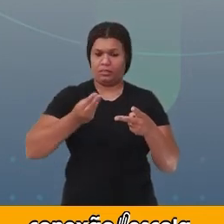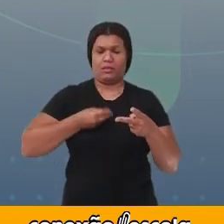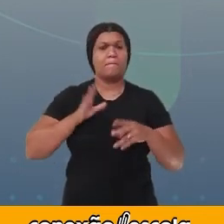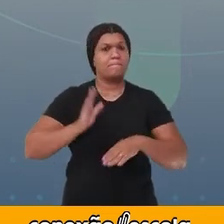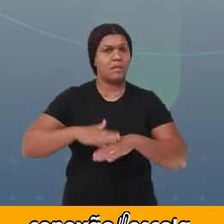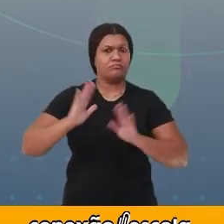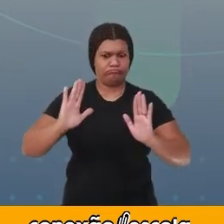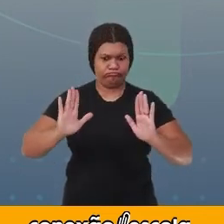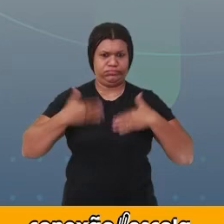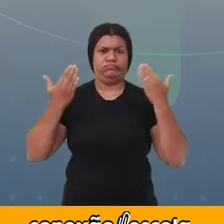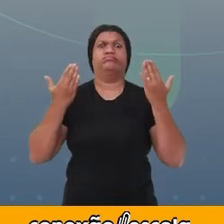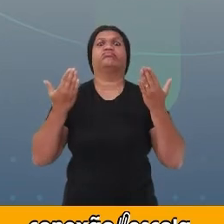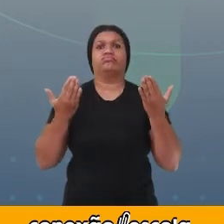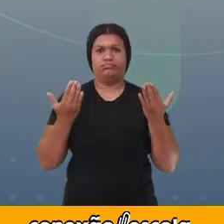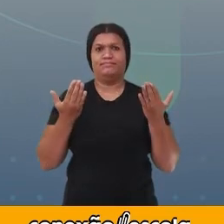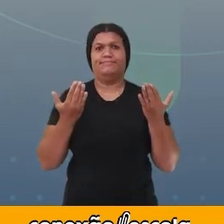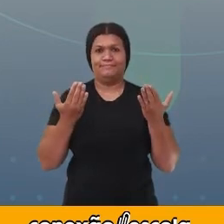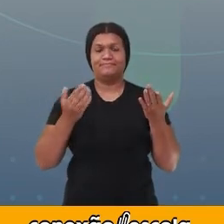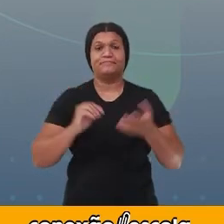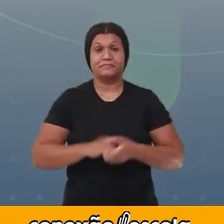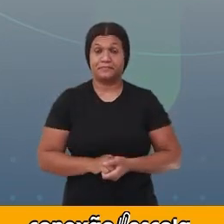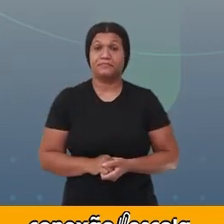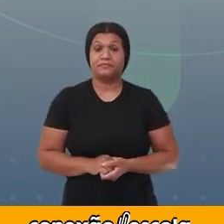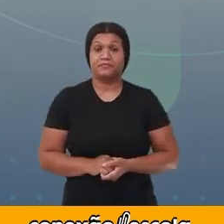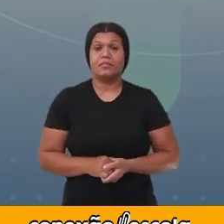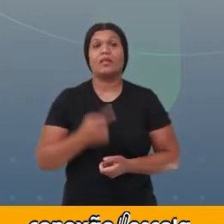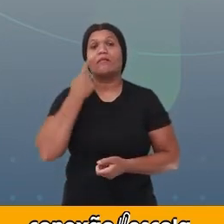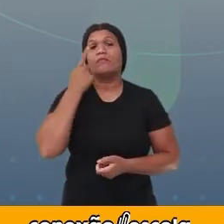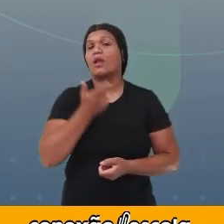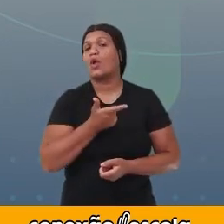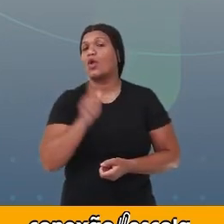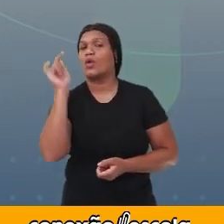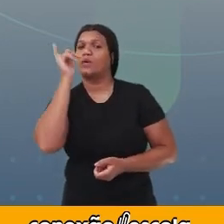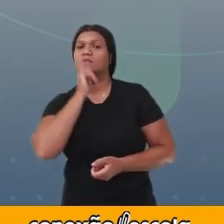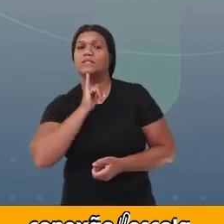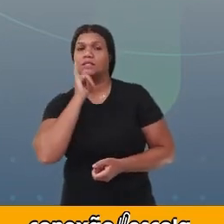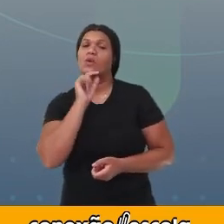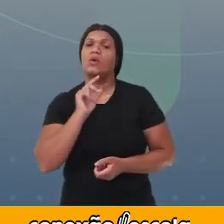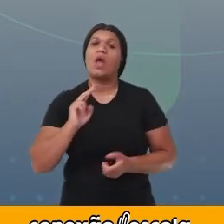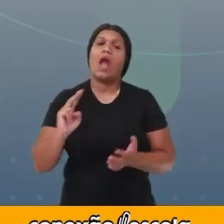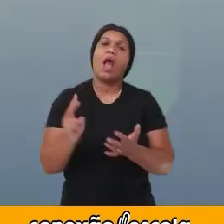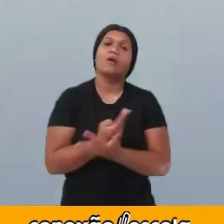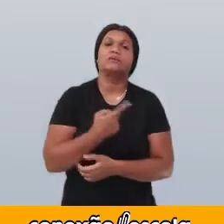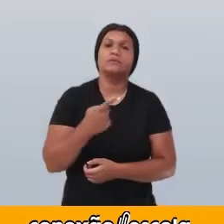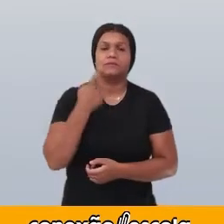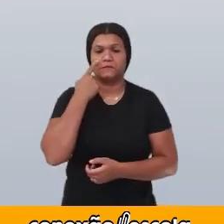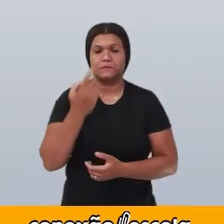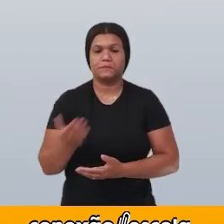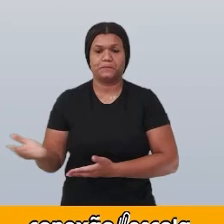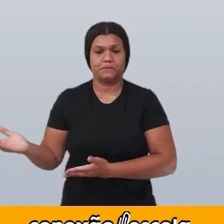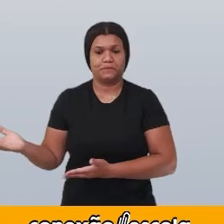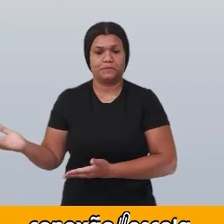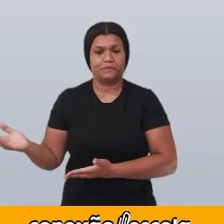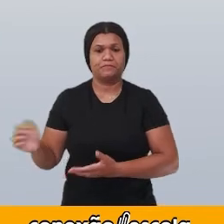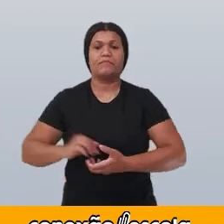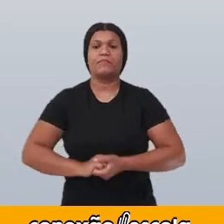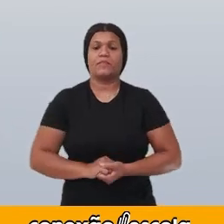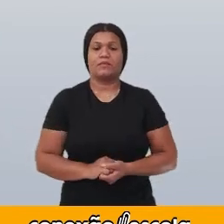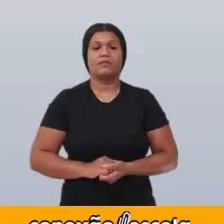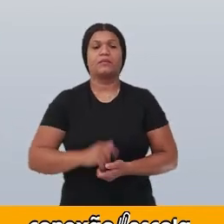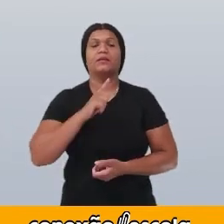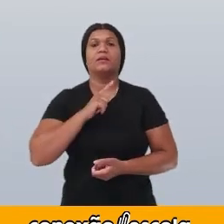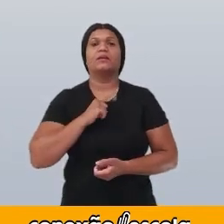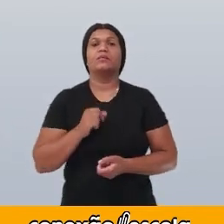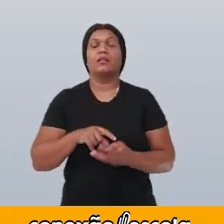mais impacto. Vejam esse outro exemplo, essa outra situação aí na sua telinha. Nós temos aqui,